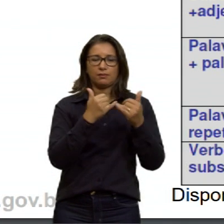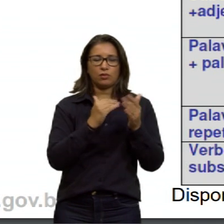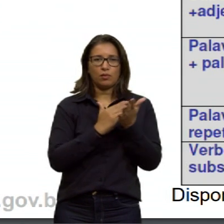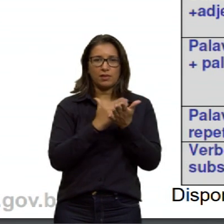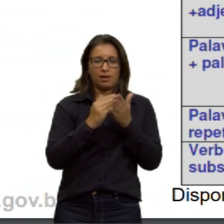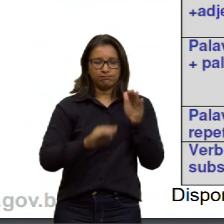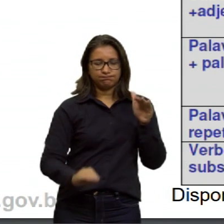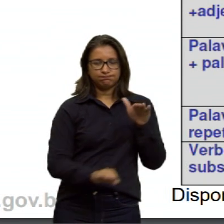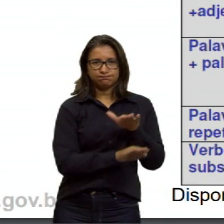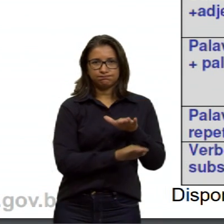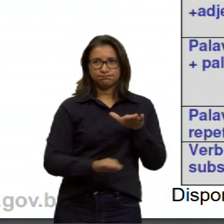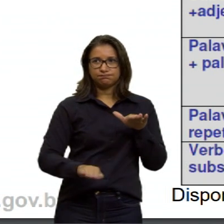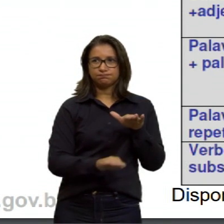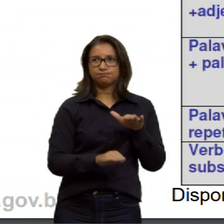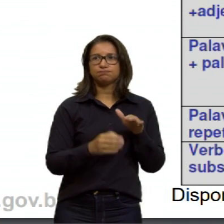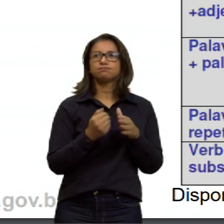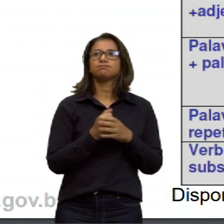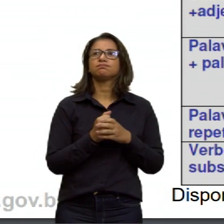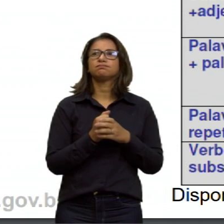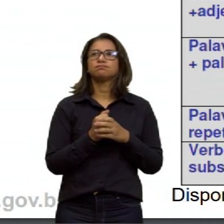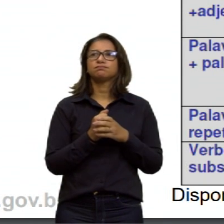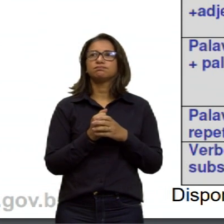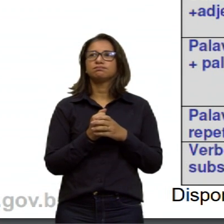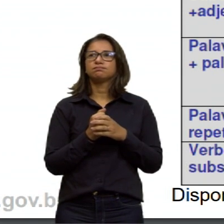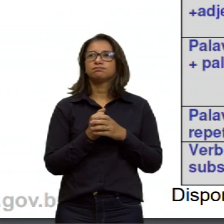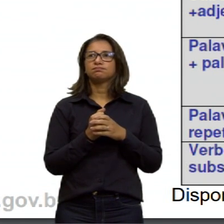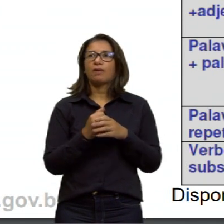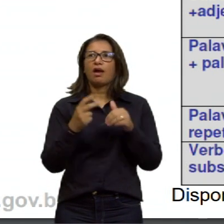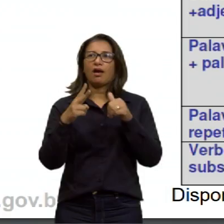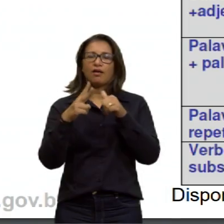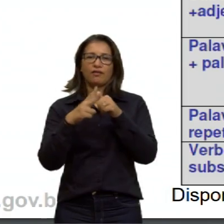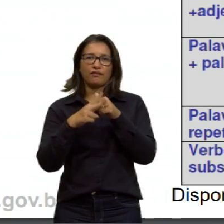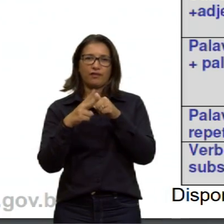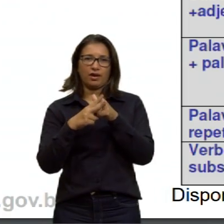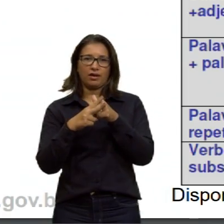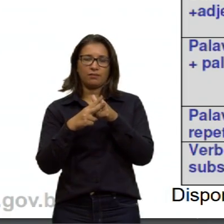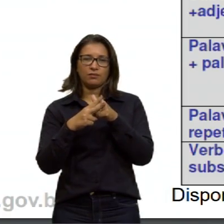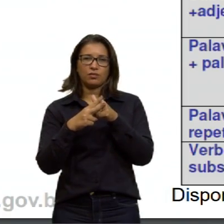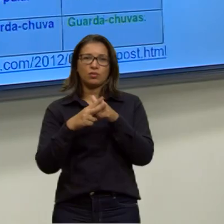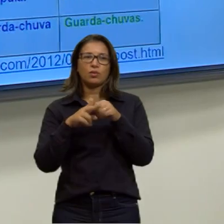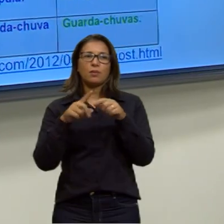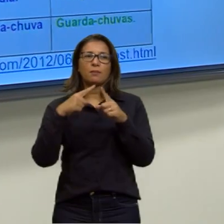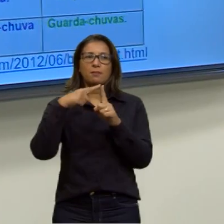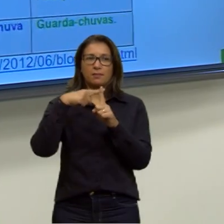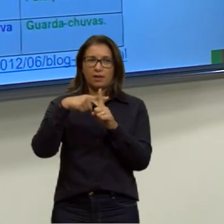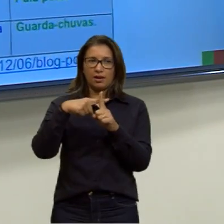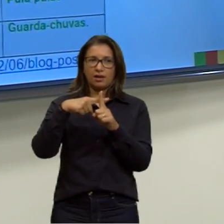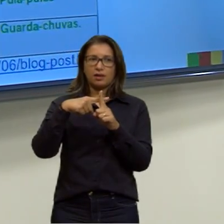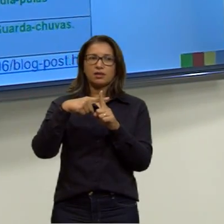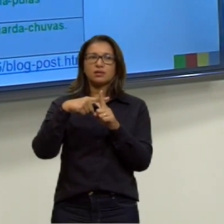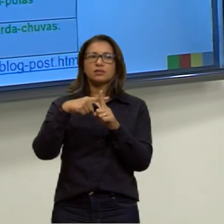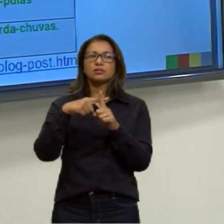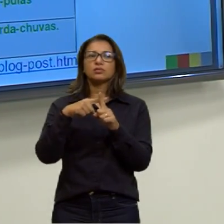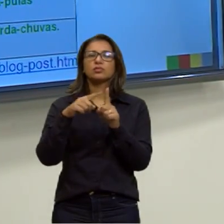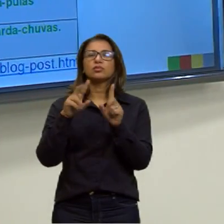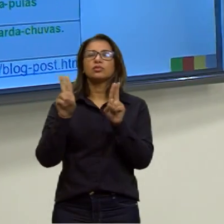tá verbo mais um substantivo verbo fácil plural